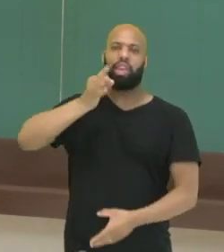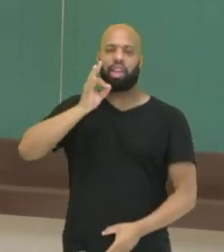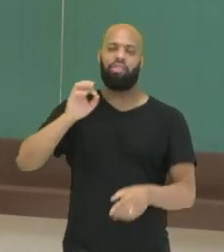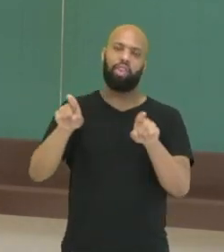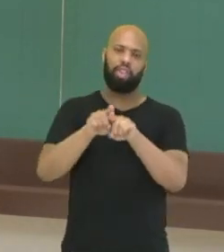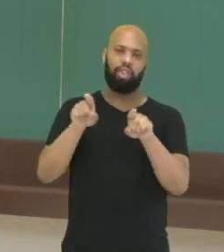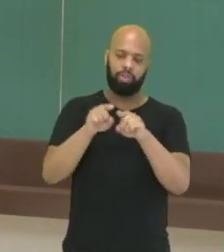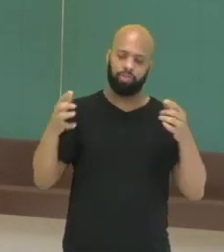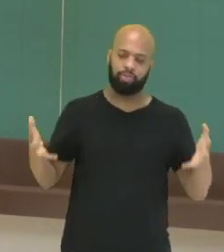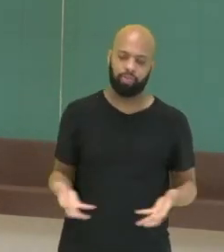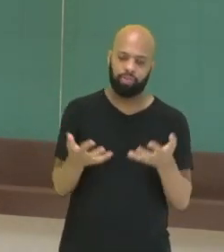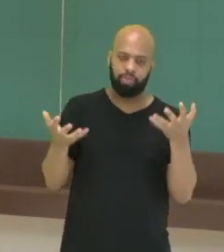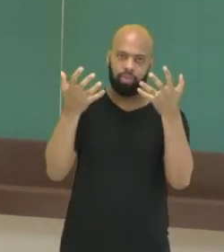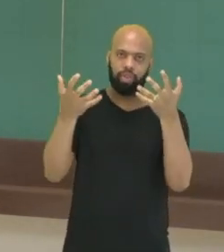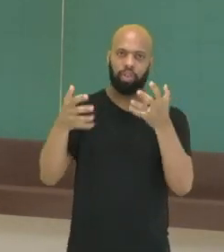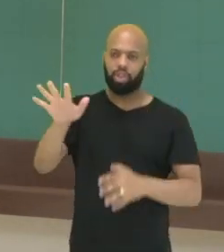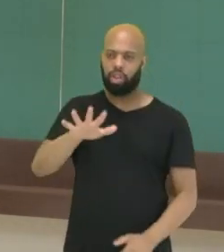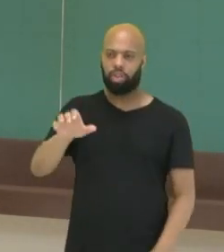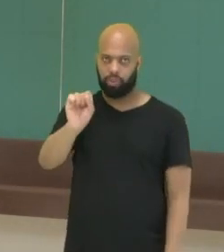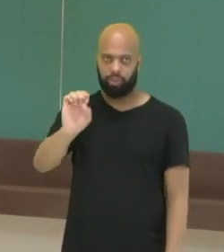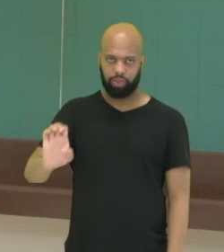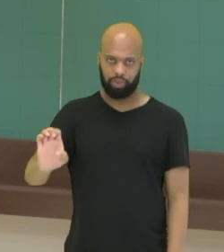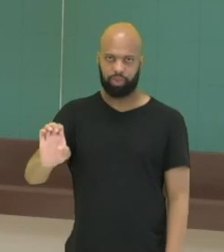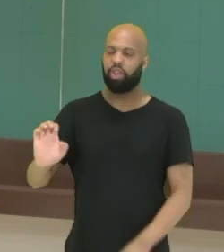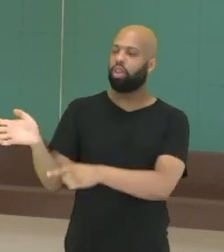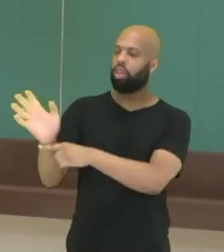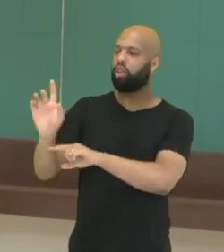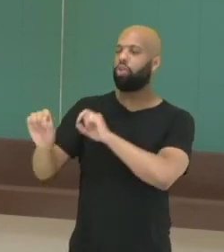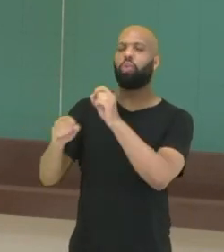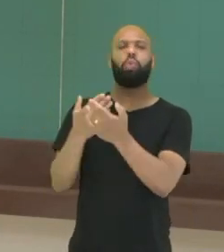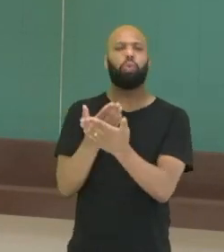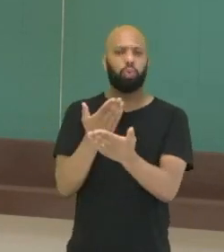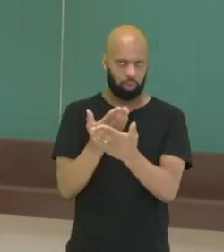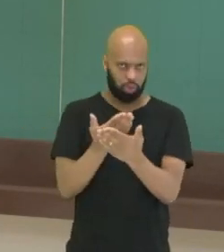que contribuiu para a ocupação da região Sudeste.